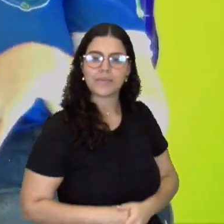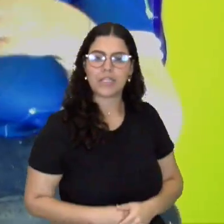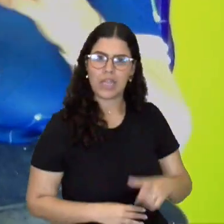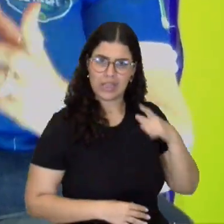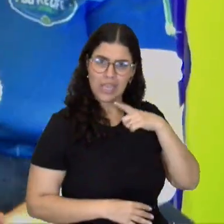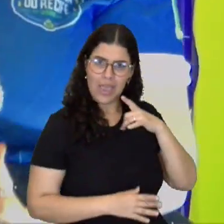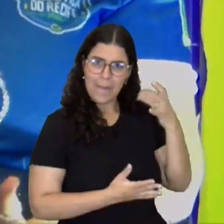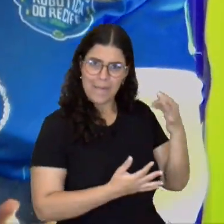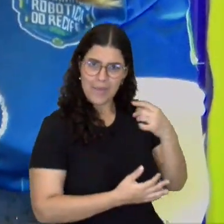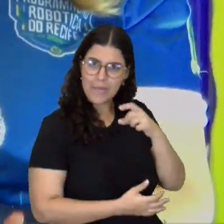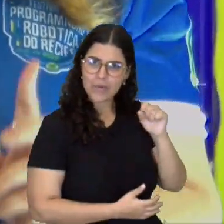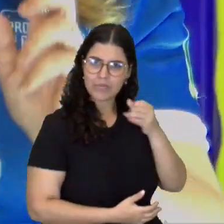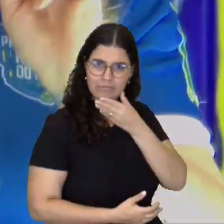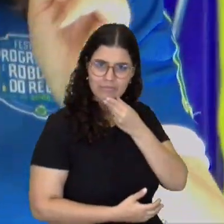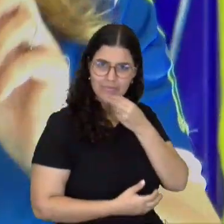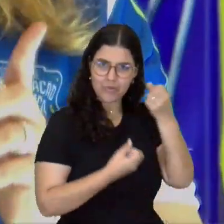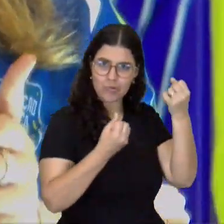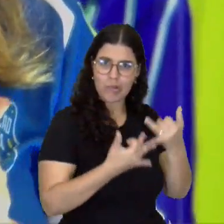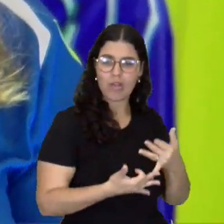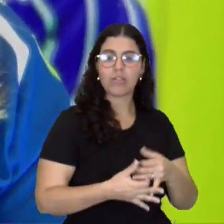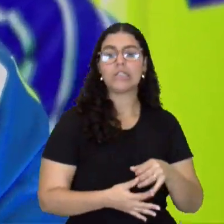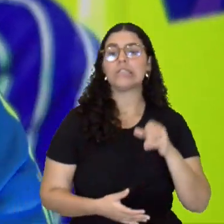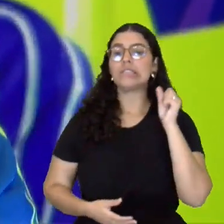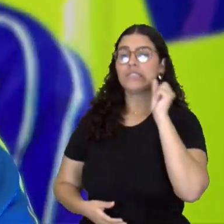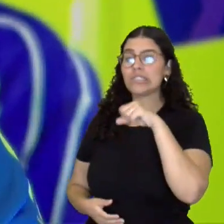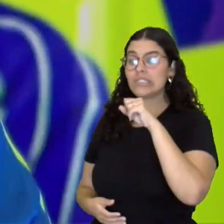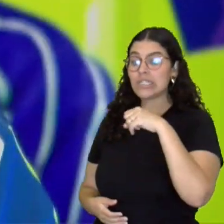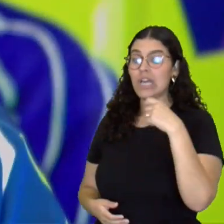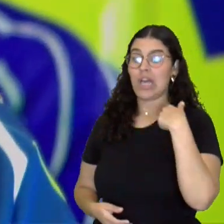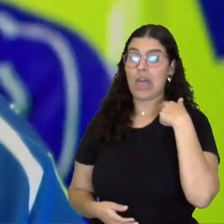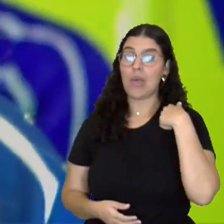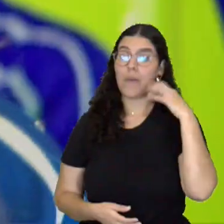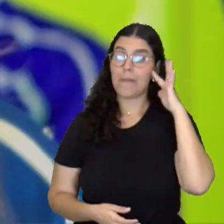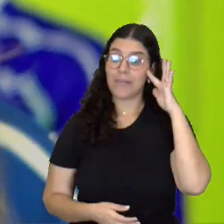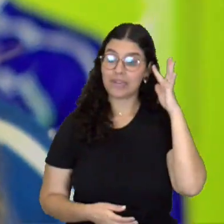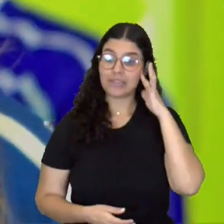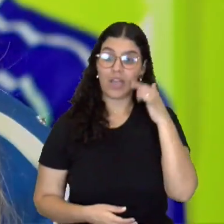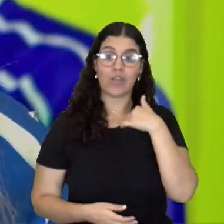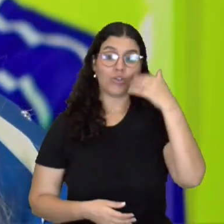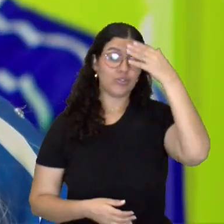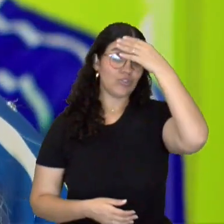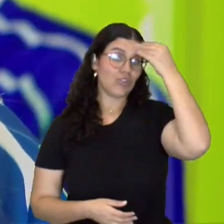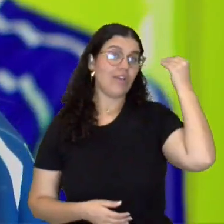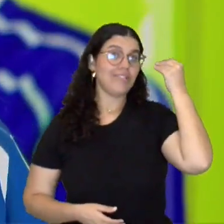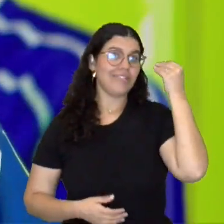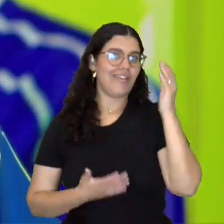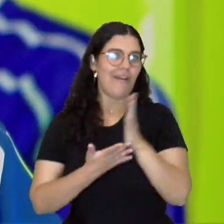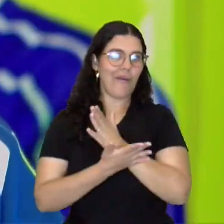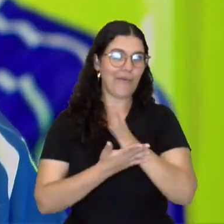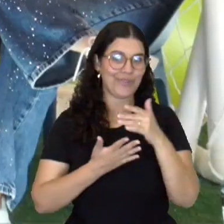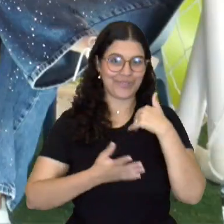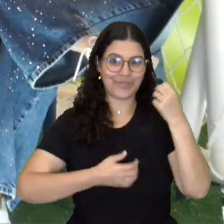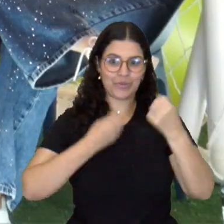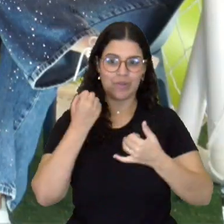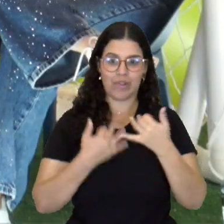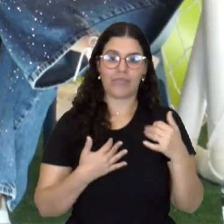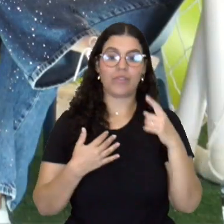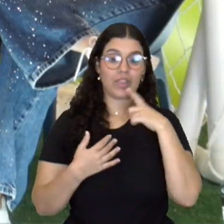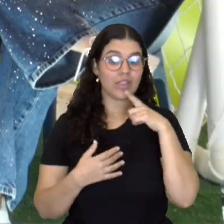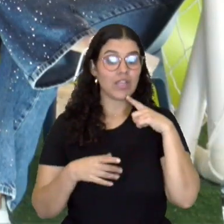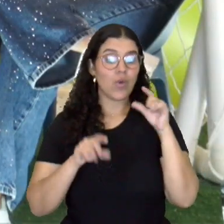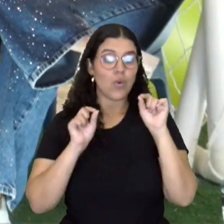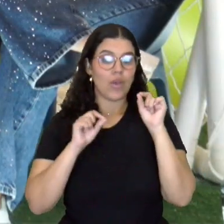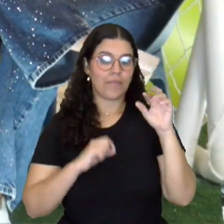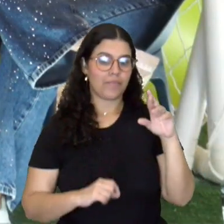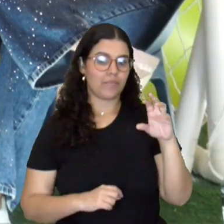E eu estava aqui pensando, acho que eu deixei de falar, porque também a gente tem o Hackline. O Hackline a gente trabalha com o Arduino, que é uma competição